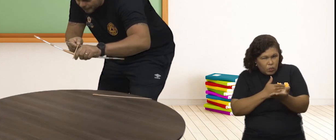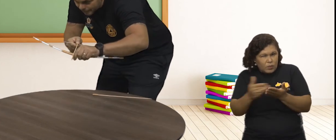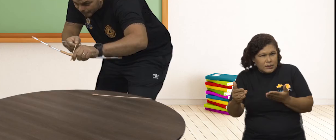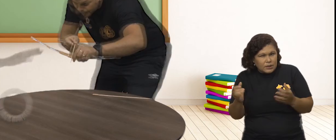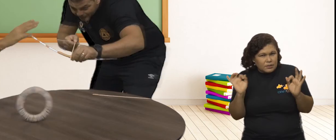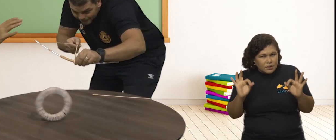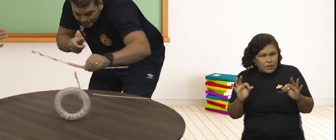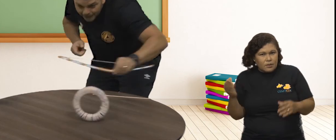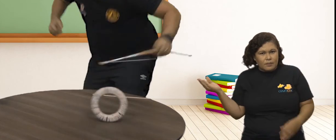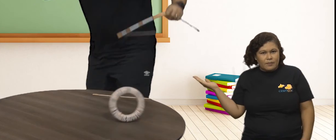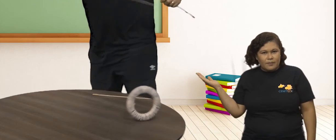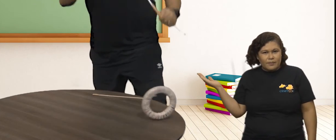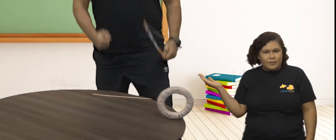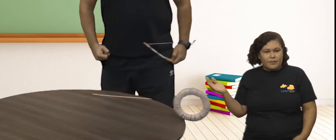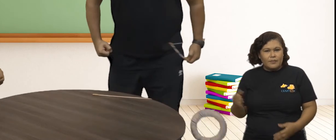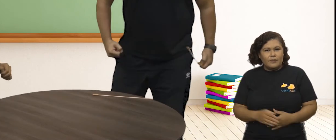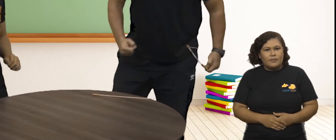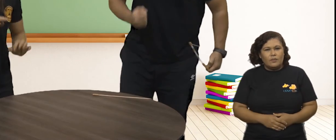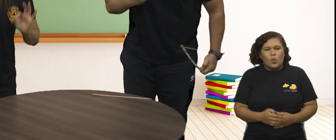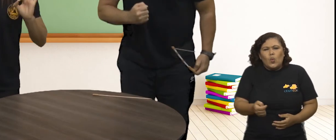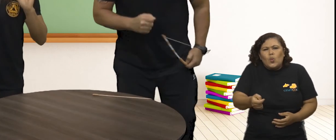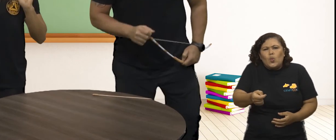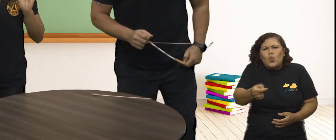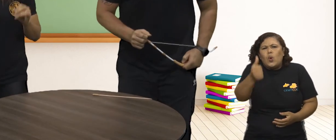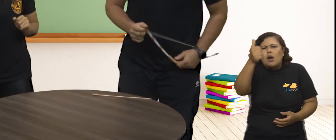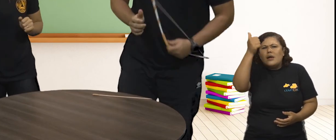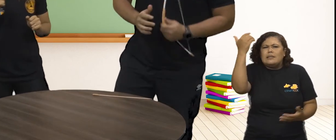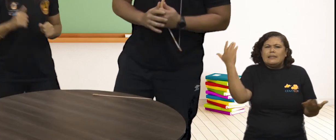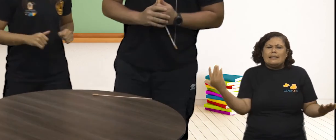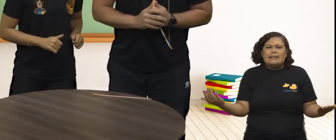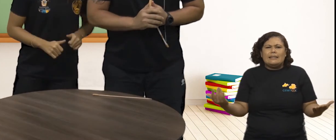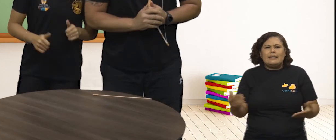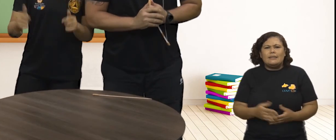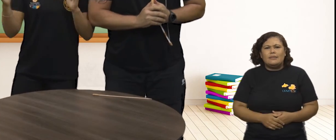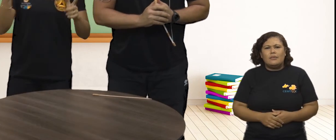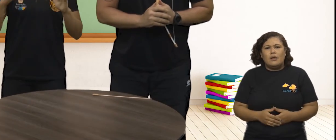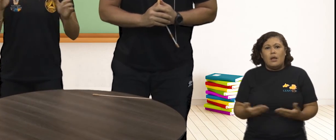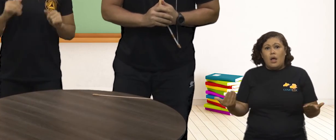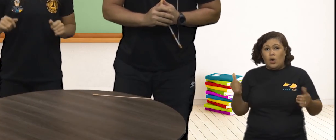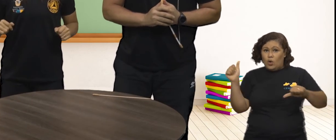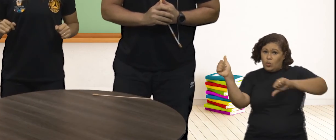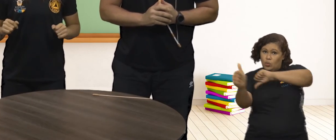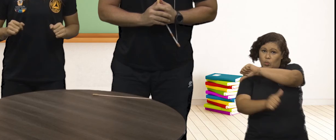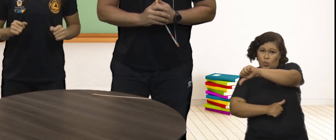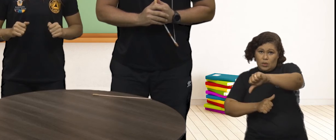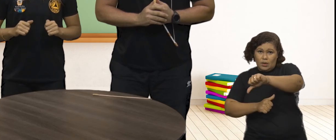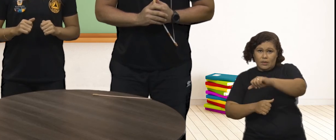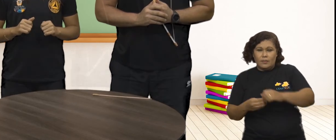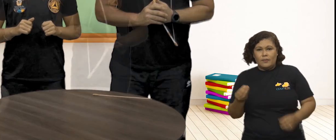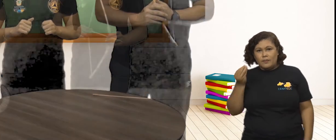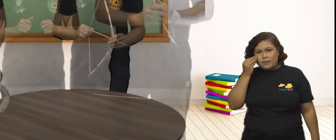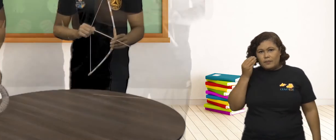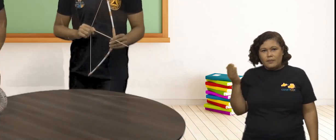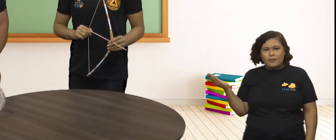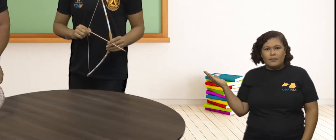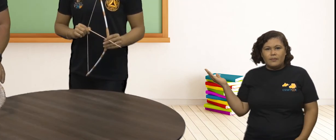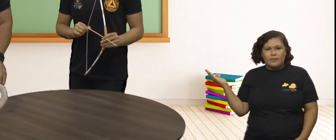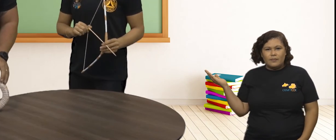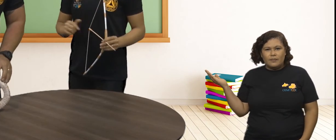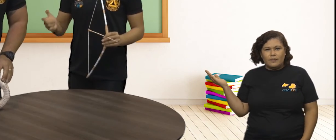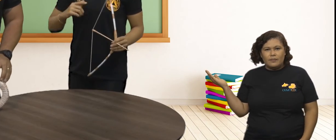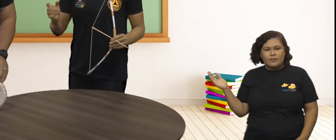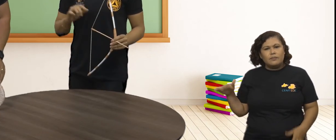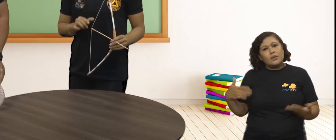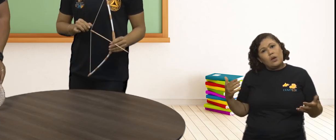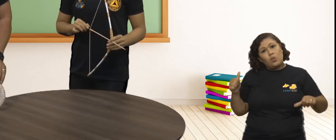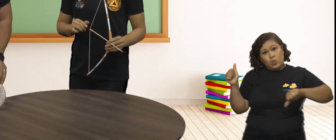vamos lá. Isso, quase, por pouco, por pouco. E agora vamos inverter as posições. Então,